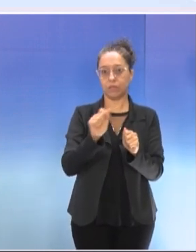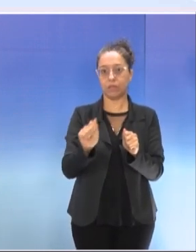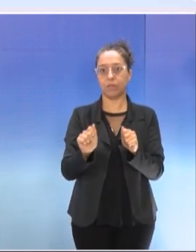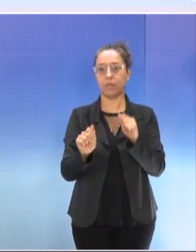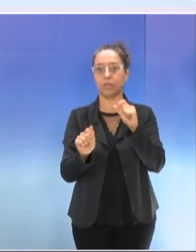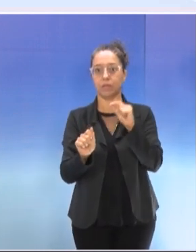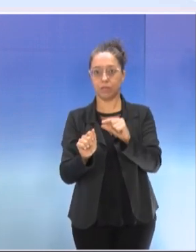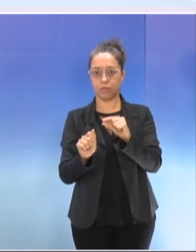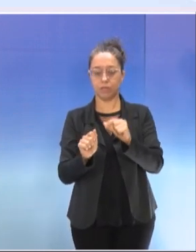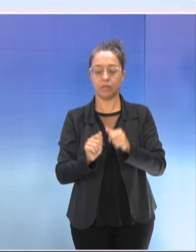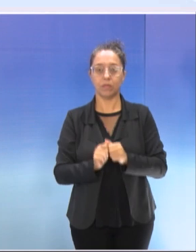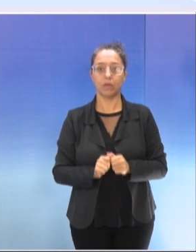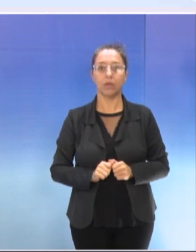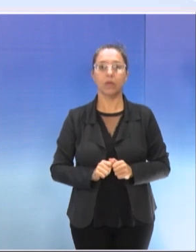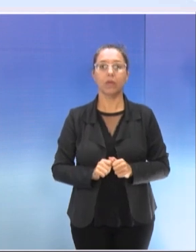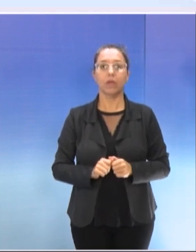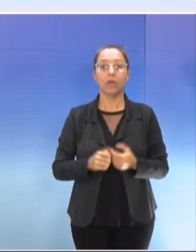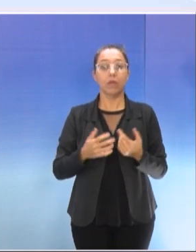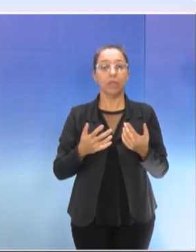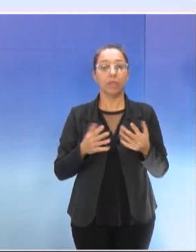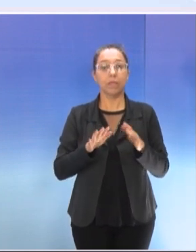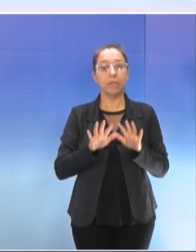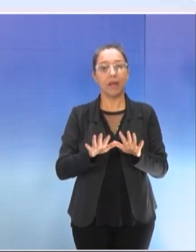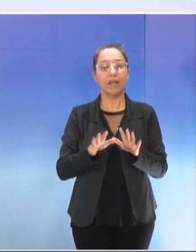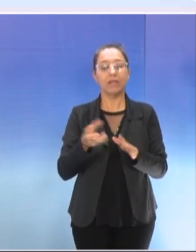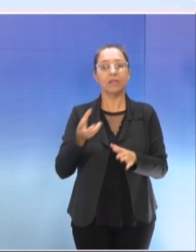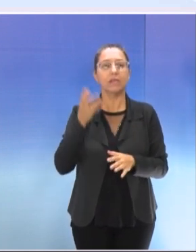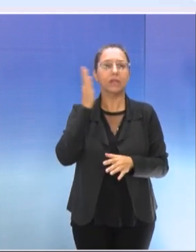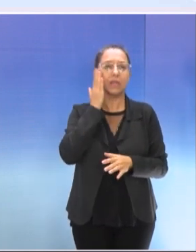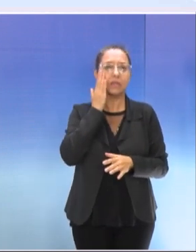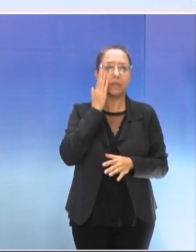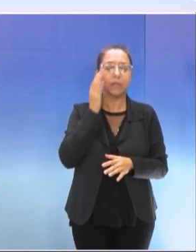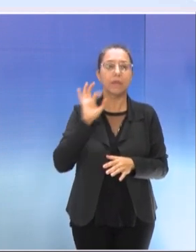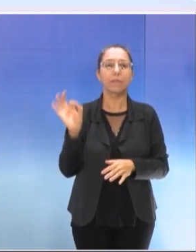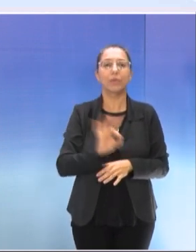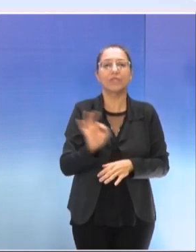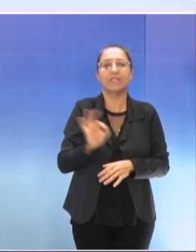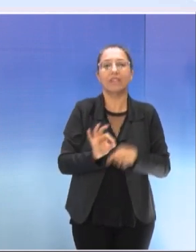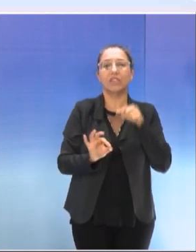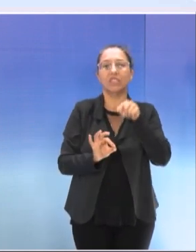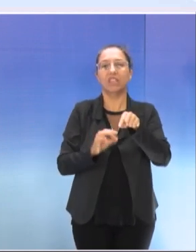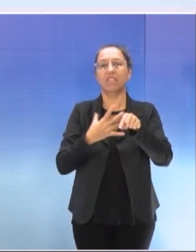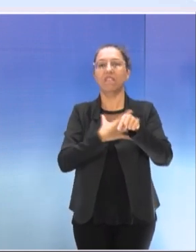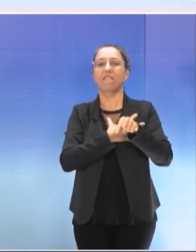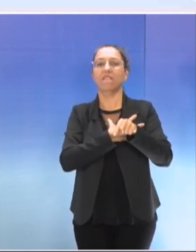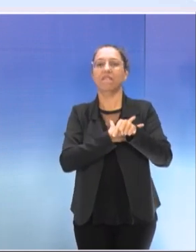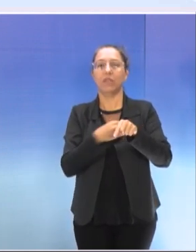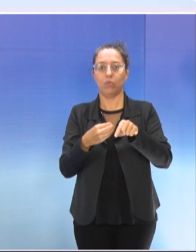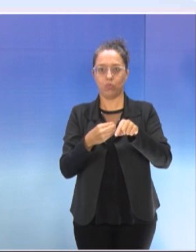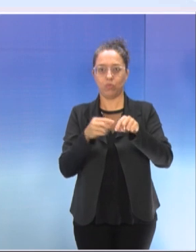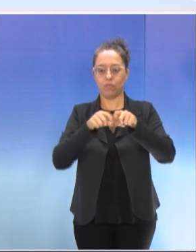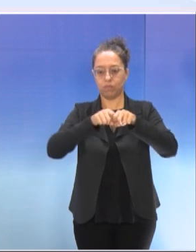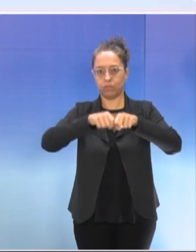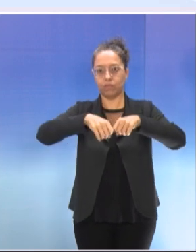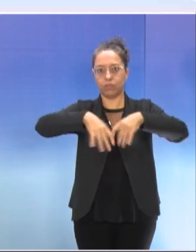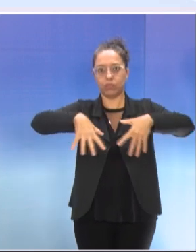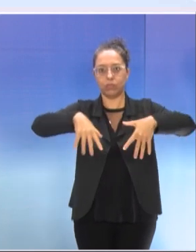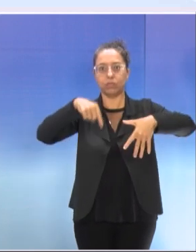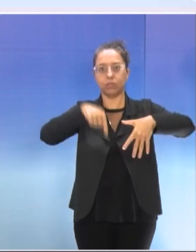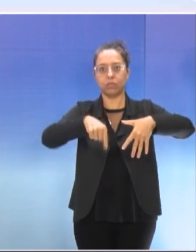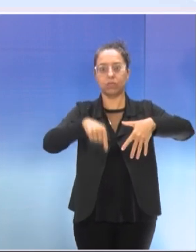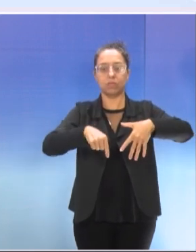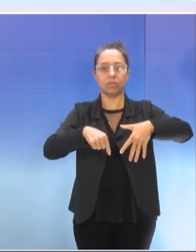azim, certo? Então, o que acontece? Só que ele quer saber a porcentagem dos filhos desse indivíduo 10 nascer com